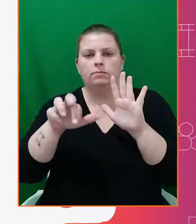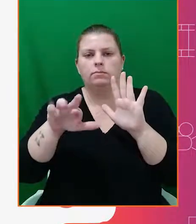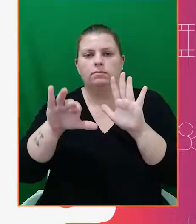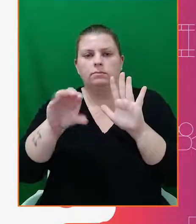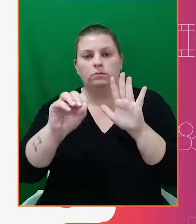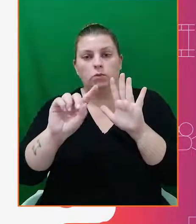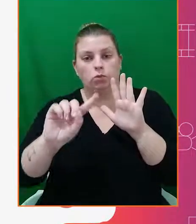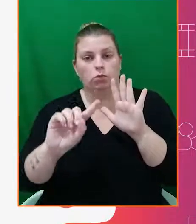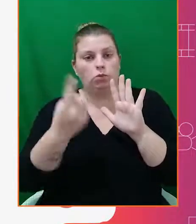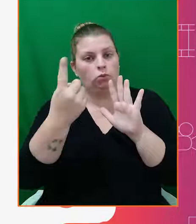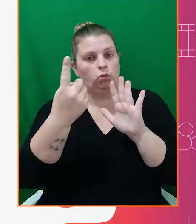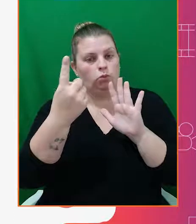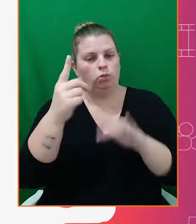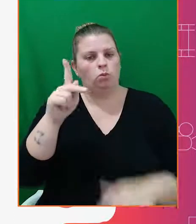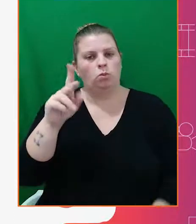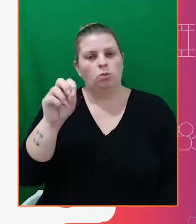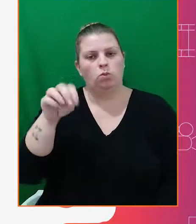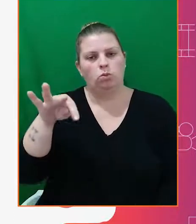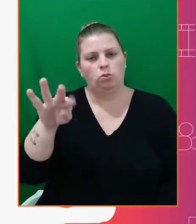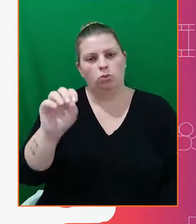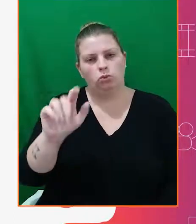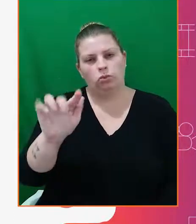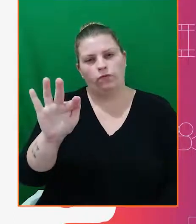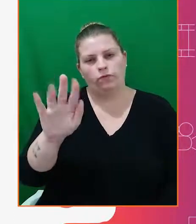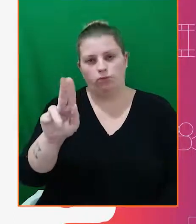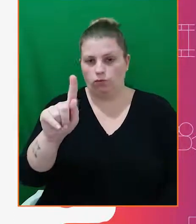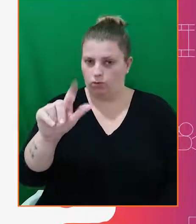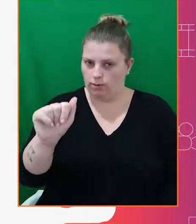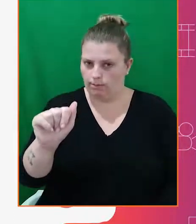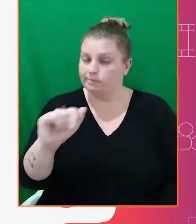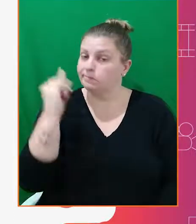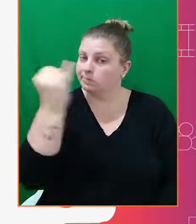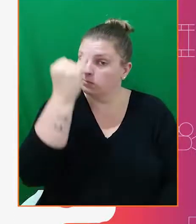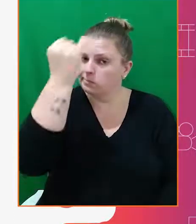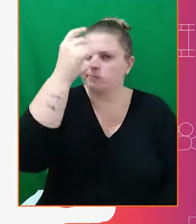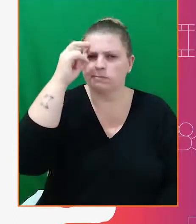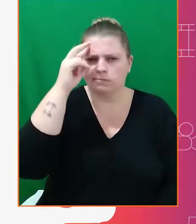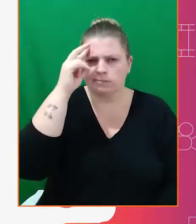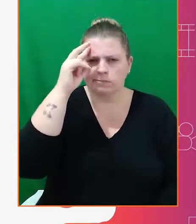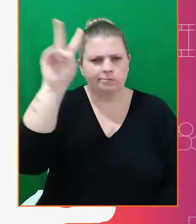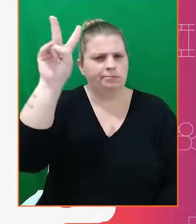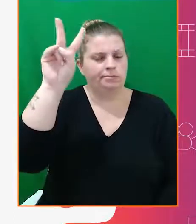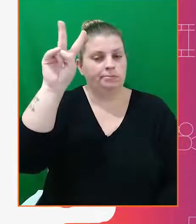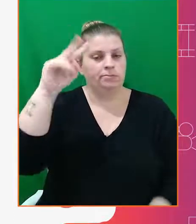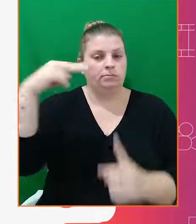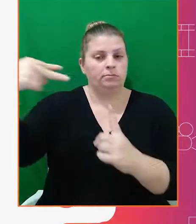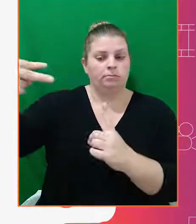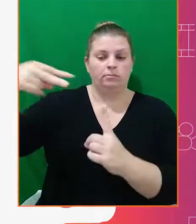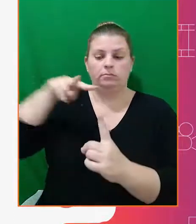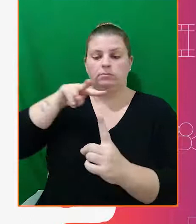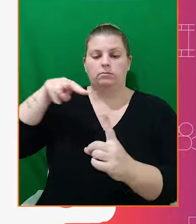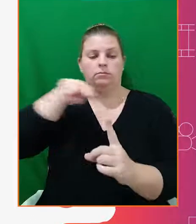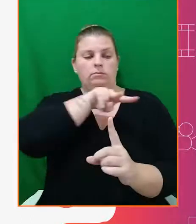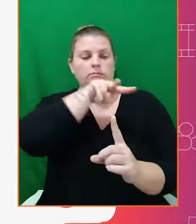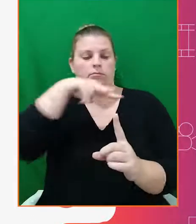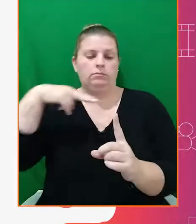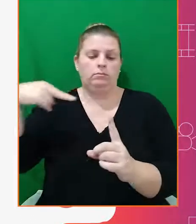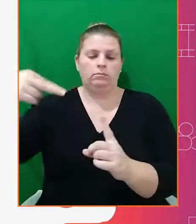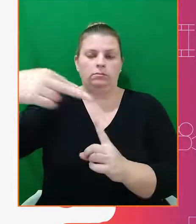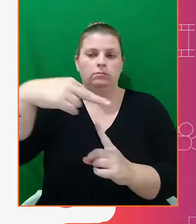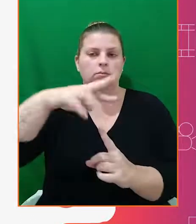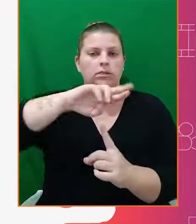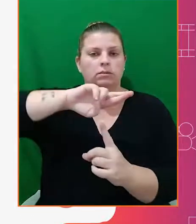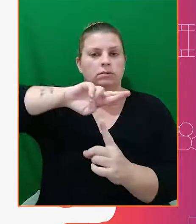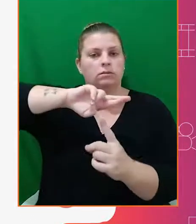fuga. Primeiramente, vale lembrar que as perspectivas são utilizadas